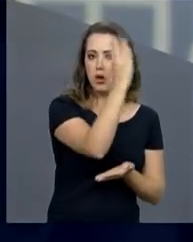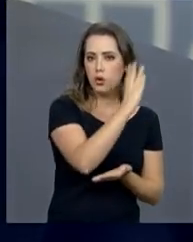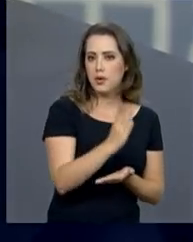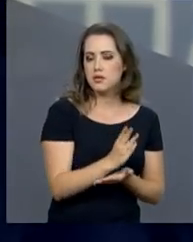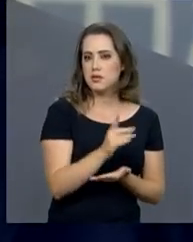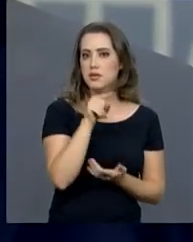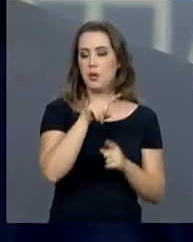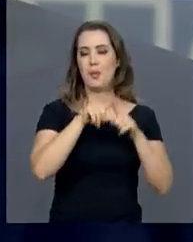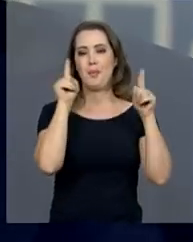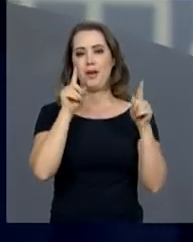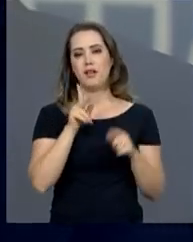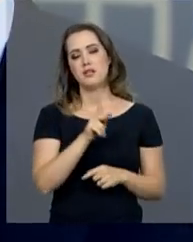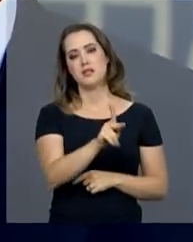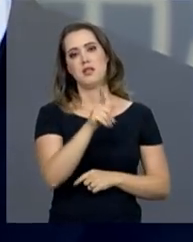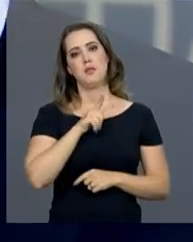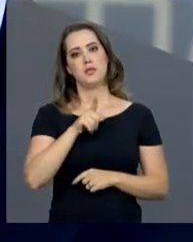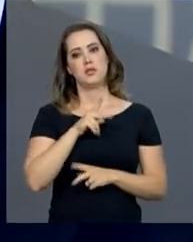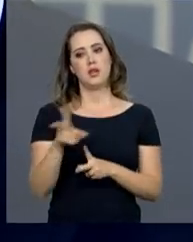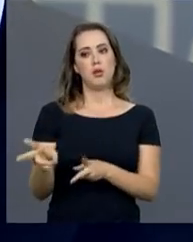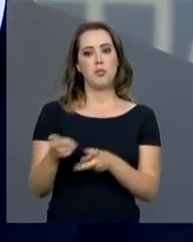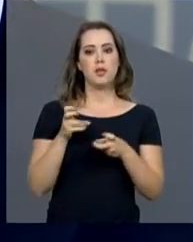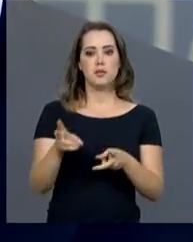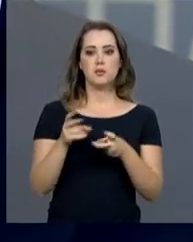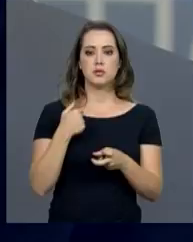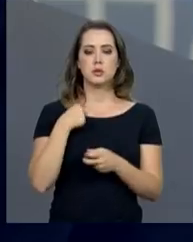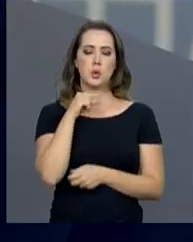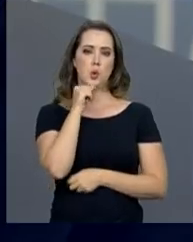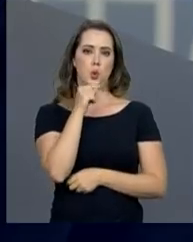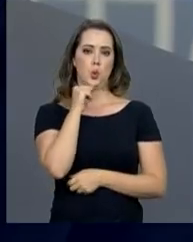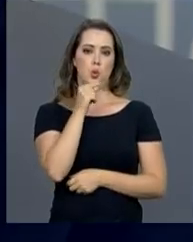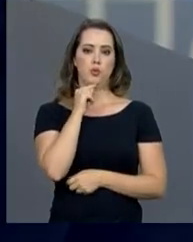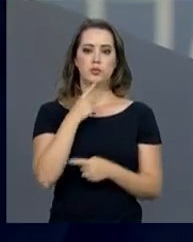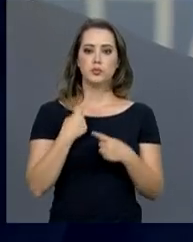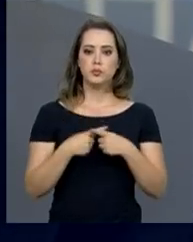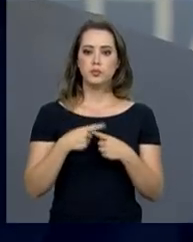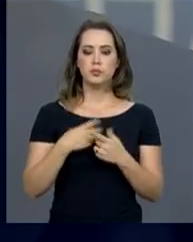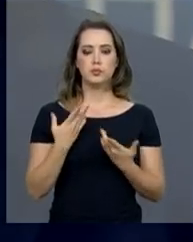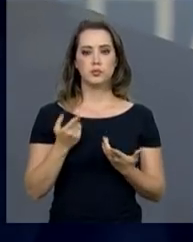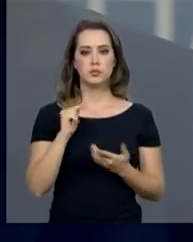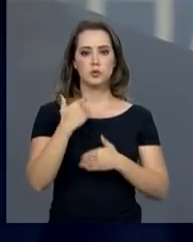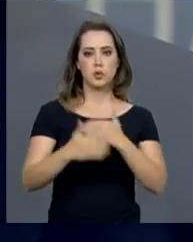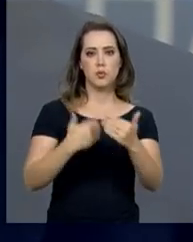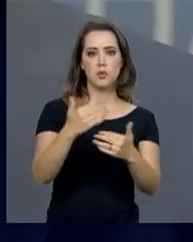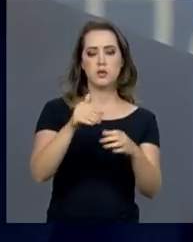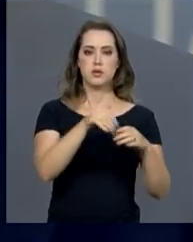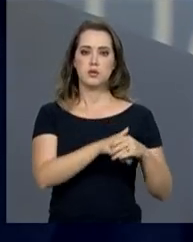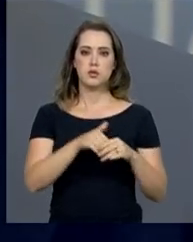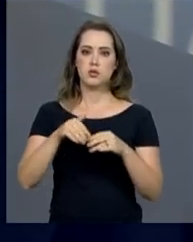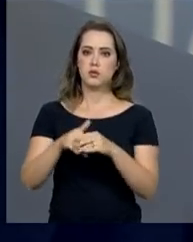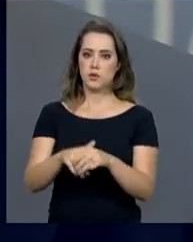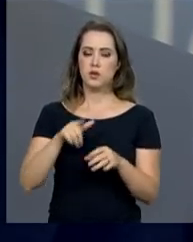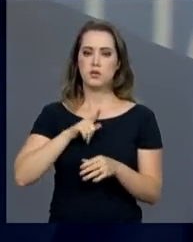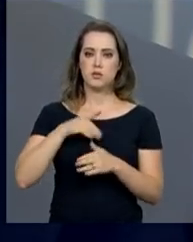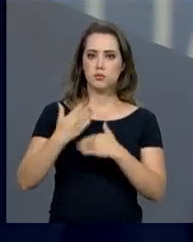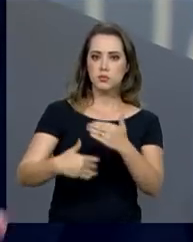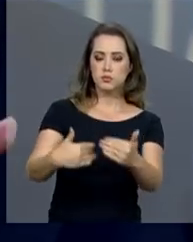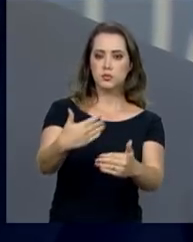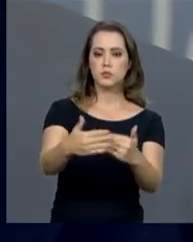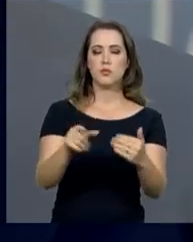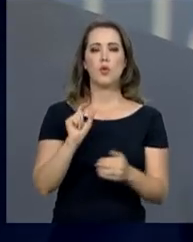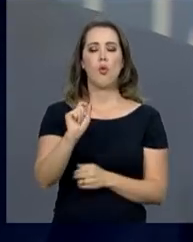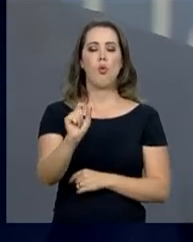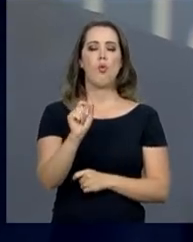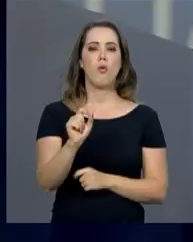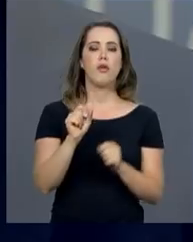país mas há sempre eu percebo uma certa dúvida tendo em vista o processo eleitoral que nós estamos atravessando o que eu